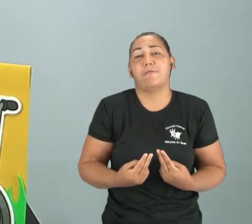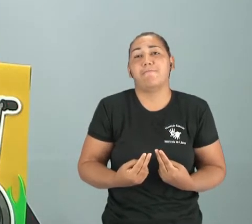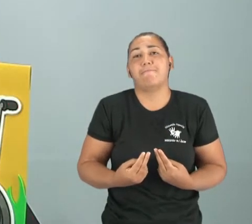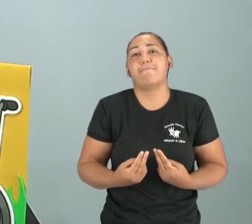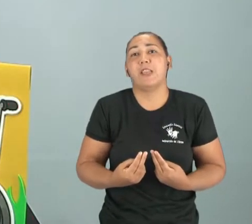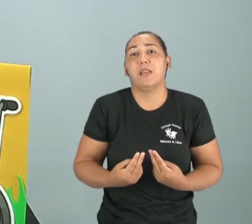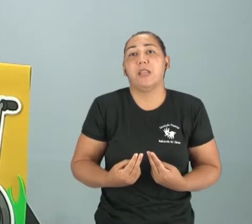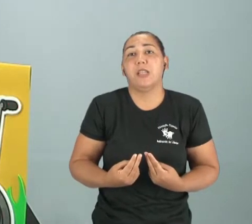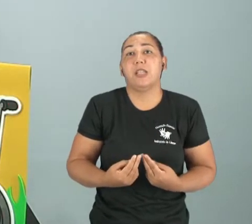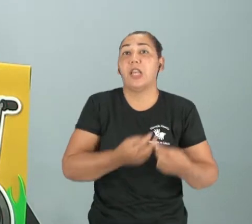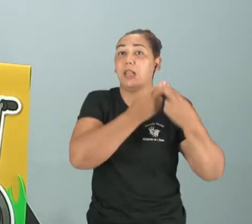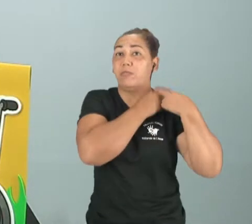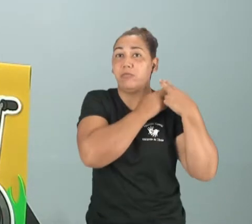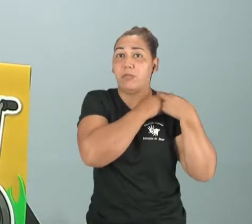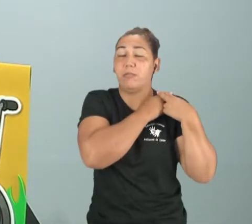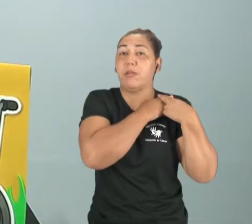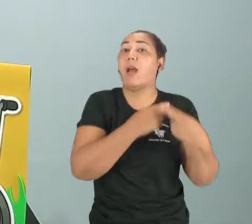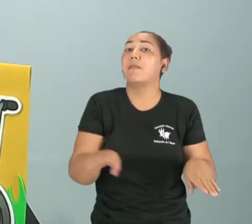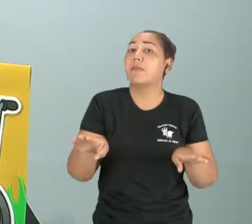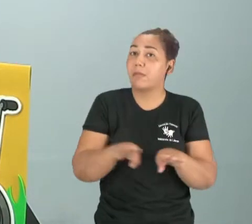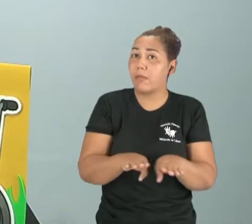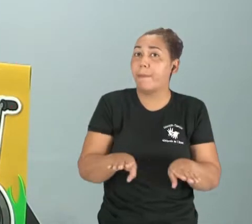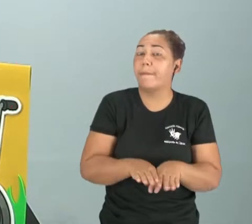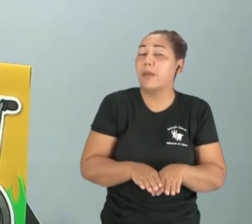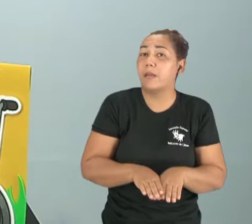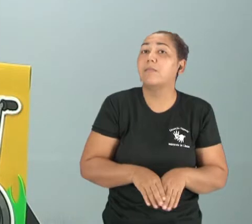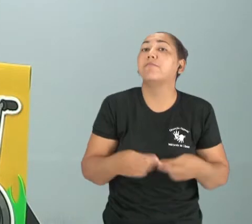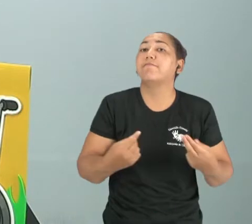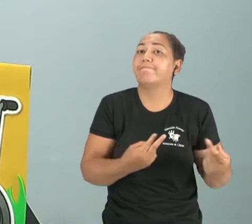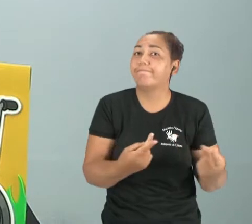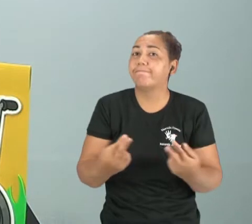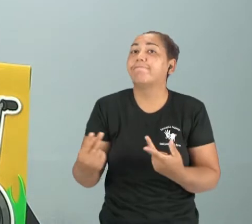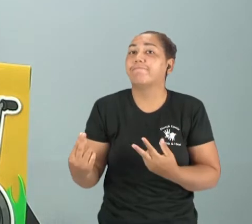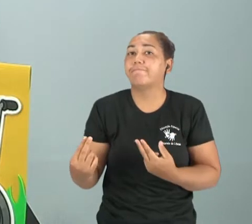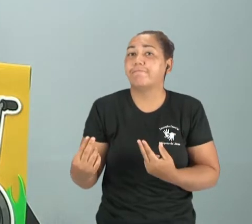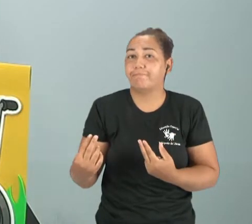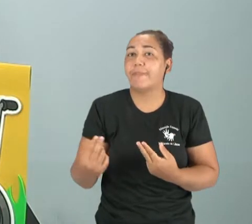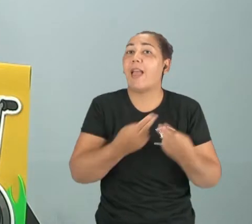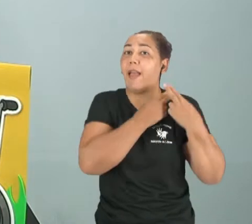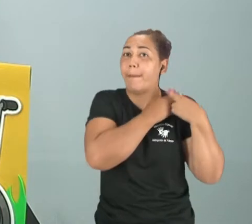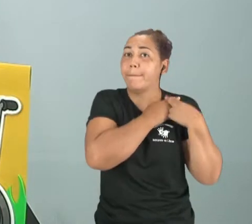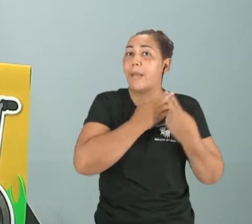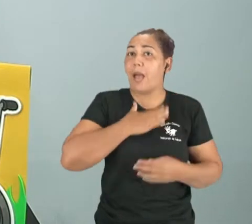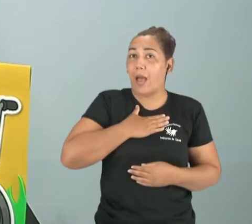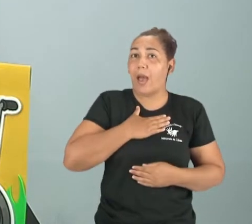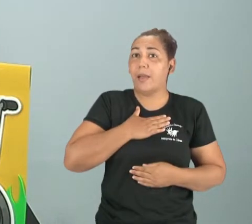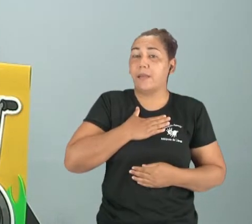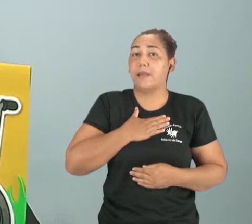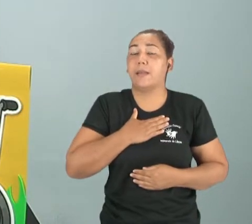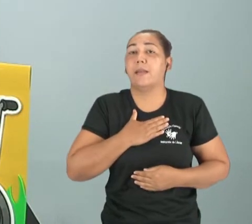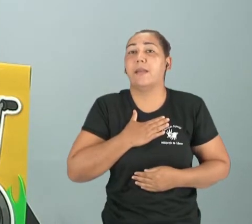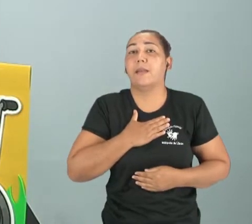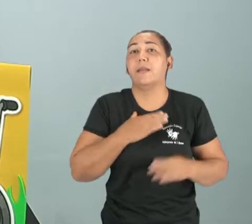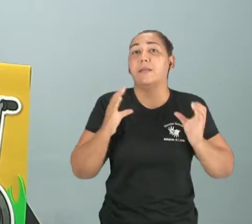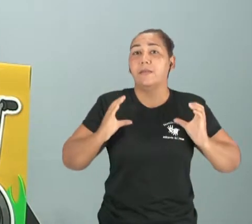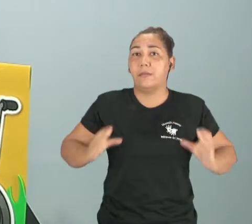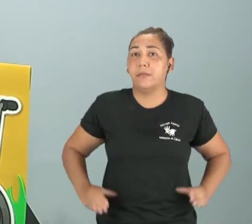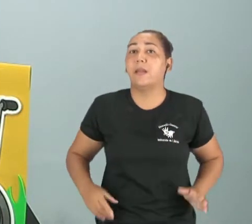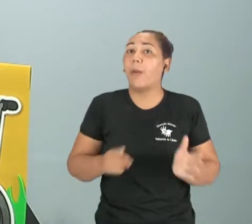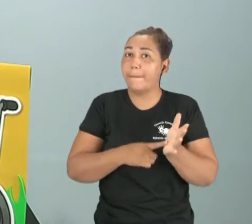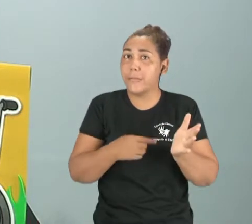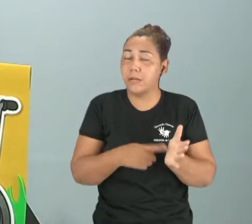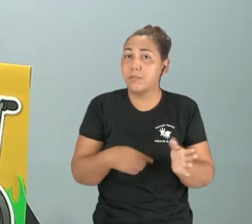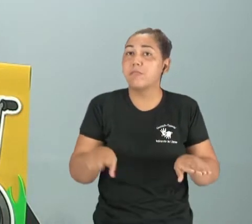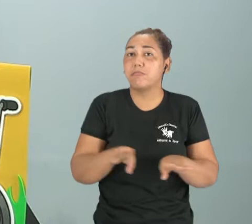e os mesmos deveres. O dever que eu tenho como cidadão, como branco, é